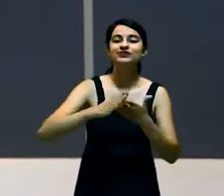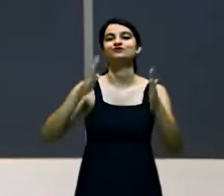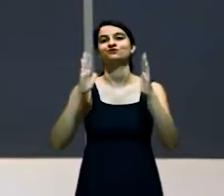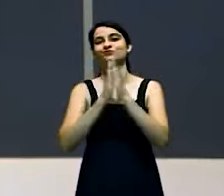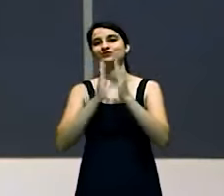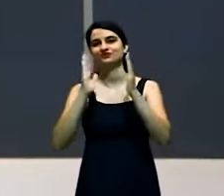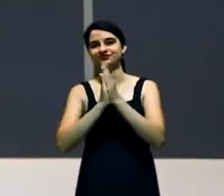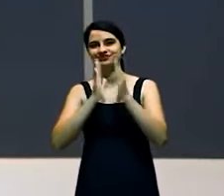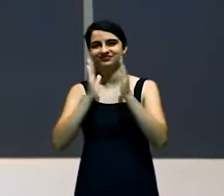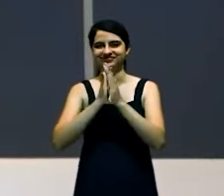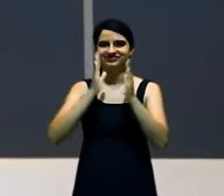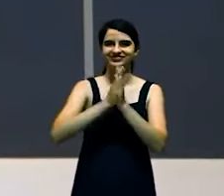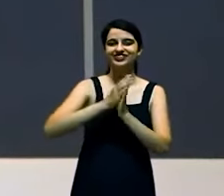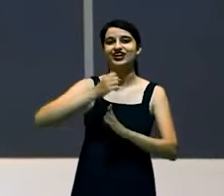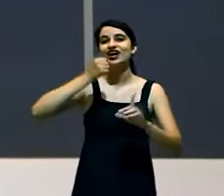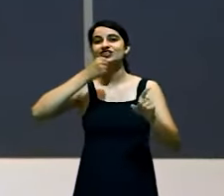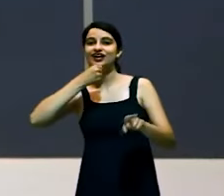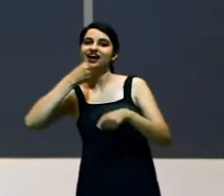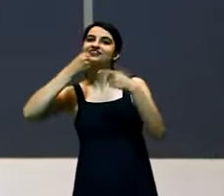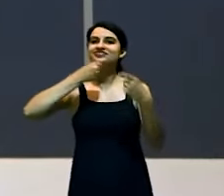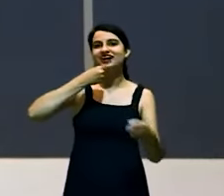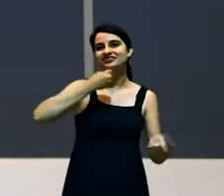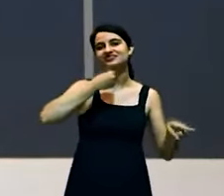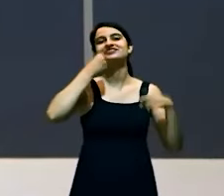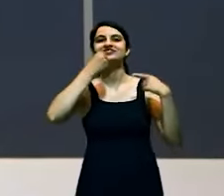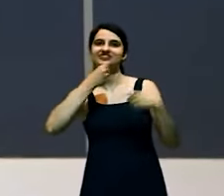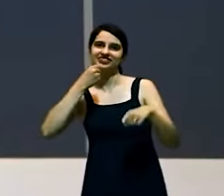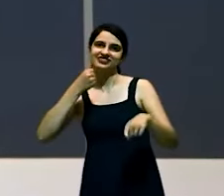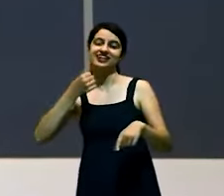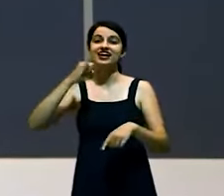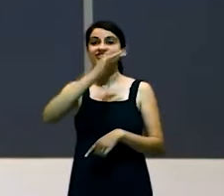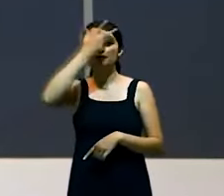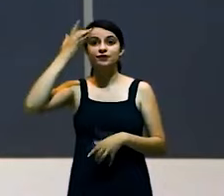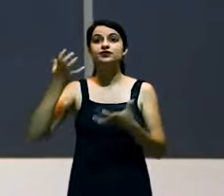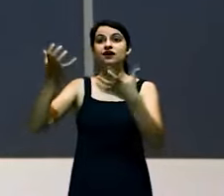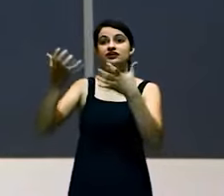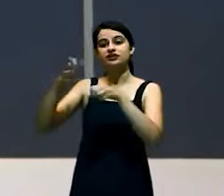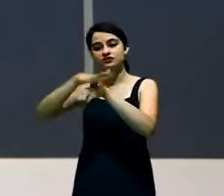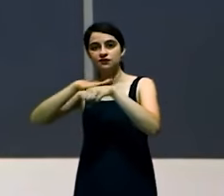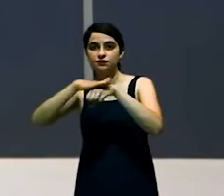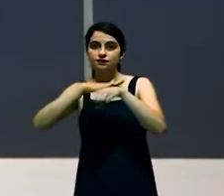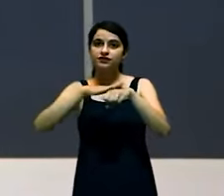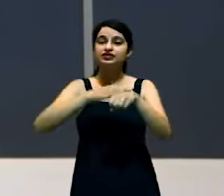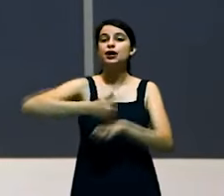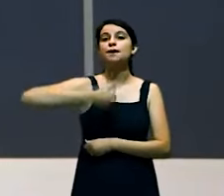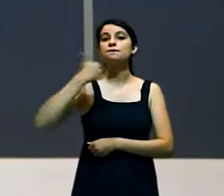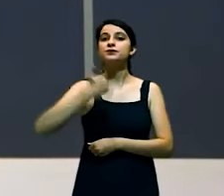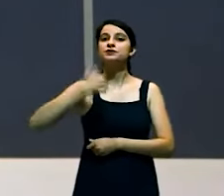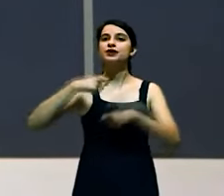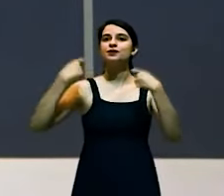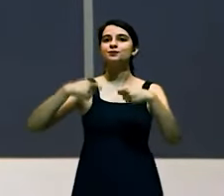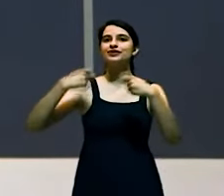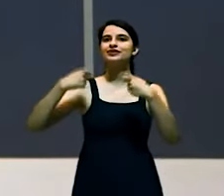uma palavra. Quem quisesse ser atendido por ele, tinha que receber uma palavra